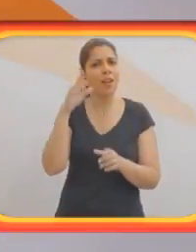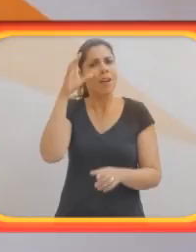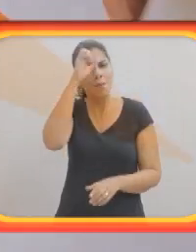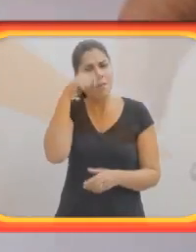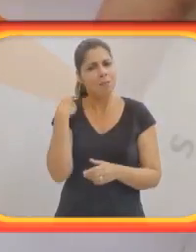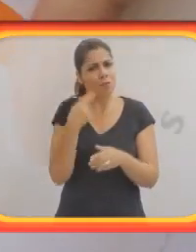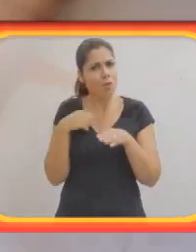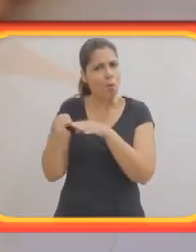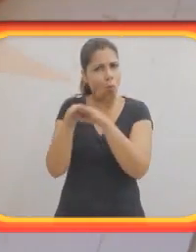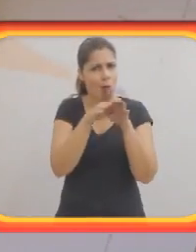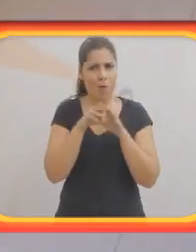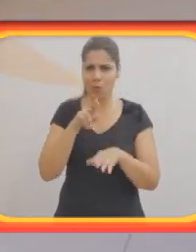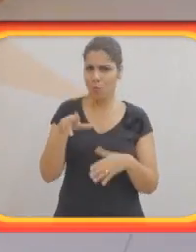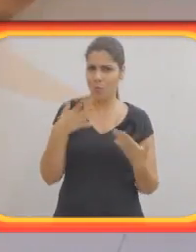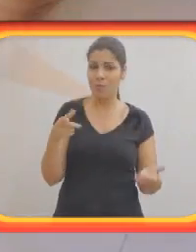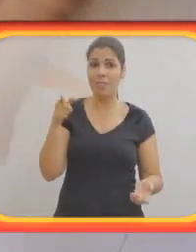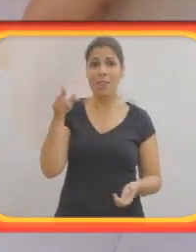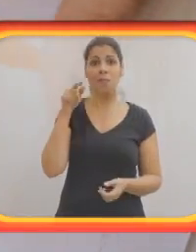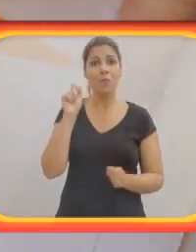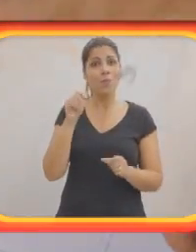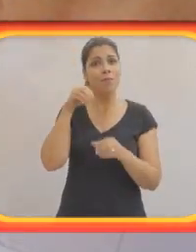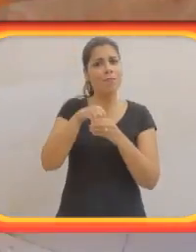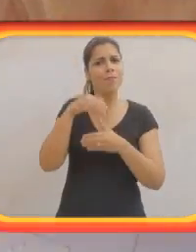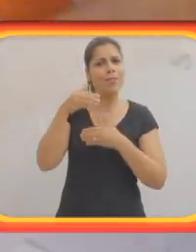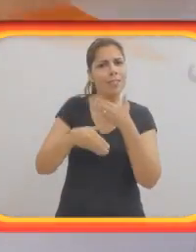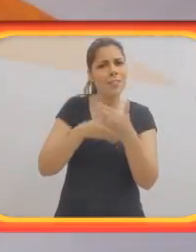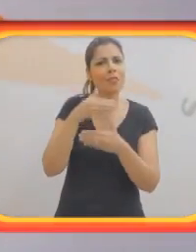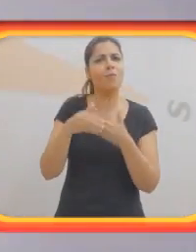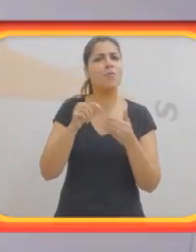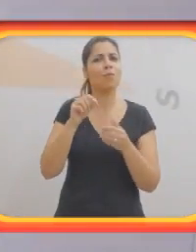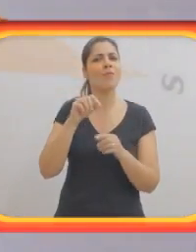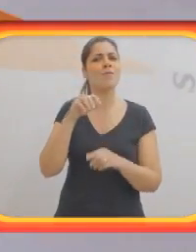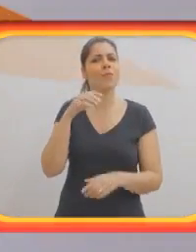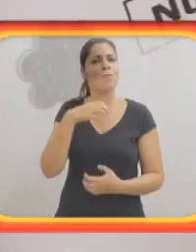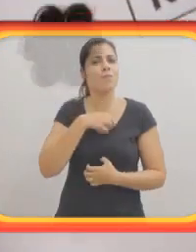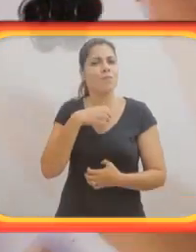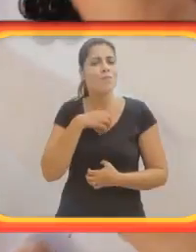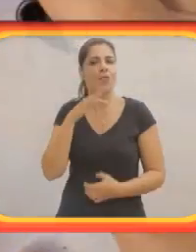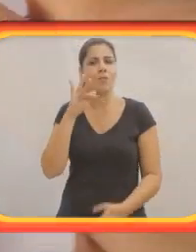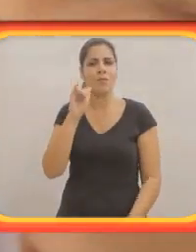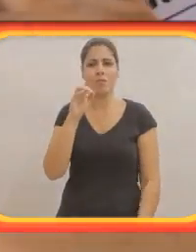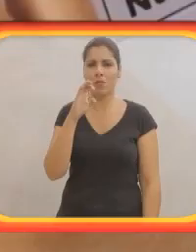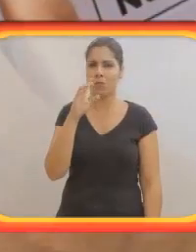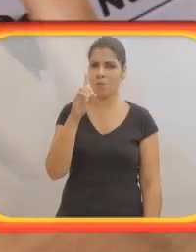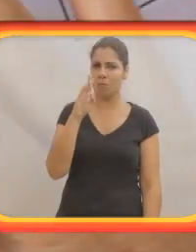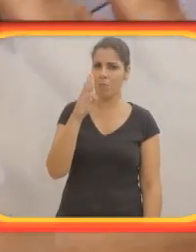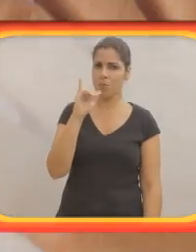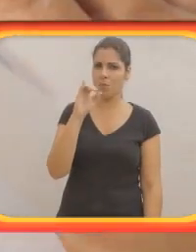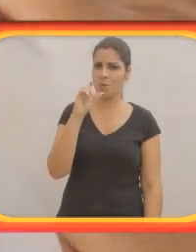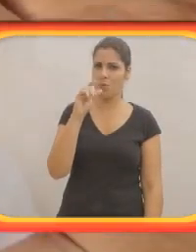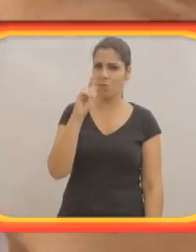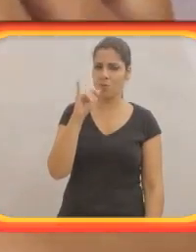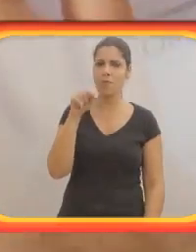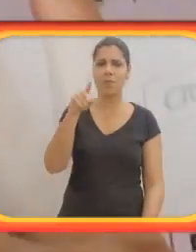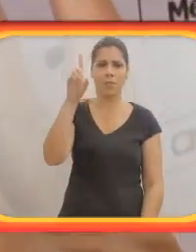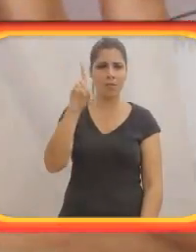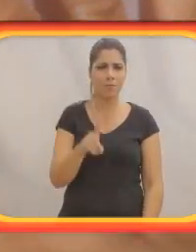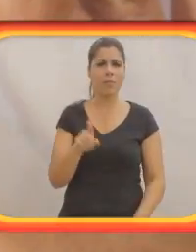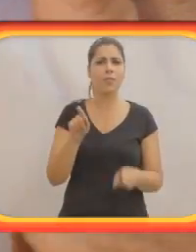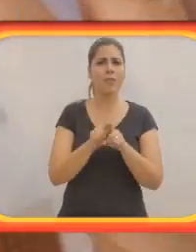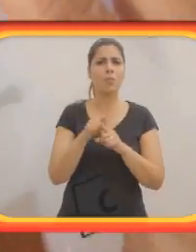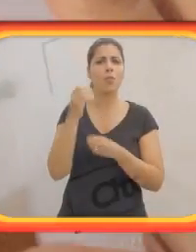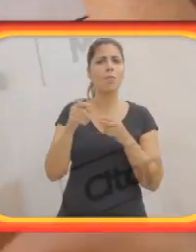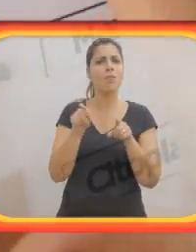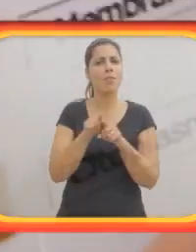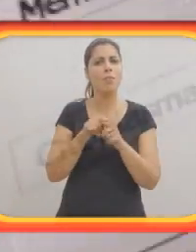todo mundo vai aprender igual. Não é. Ele tem essa parte tanto do desenvolvimento físico, biológico dessa deficiência, como ele